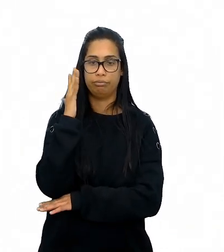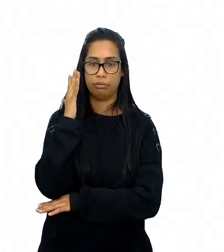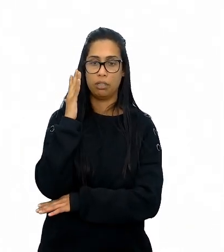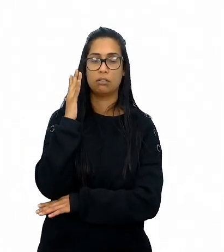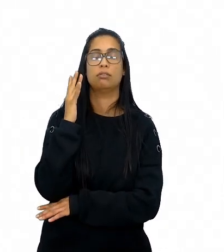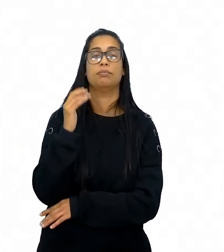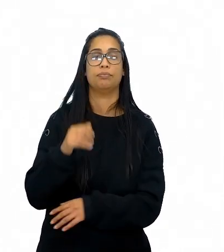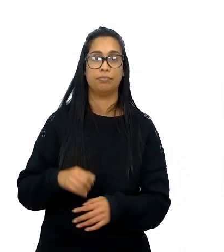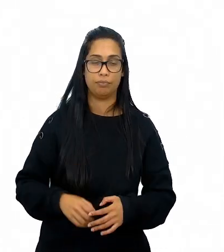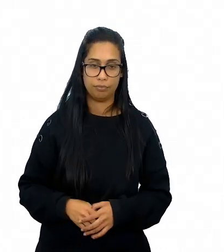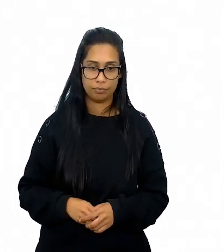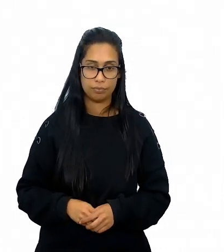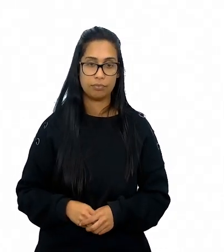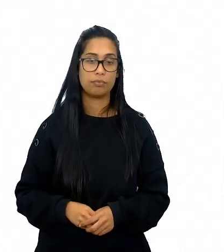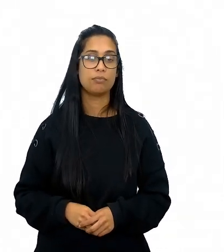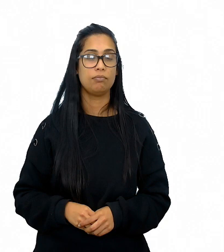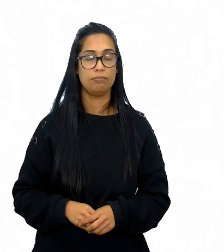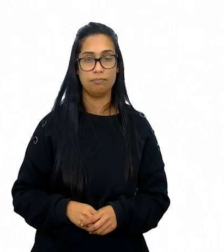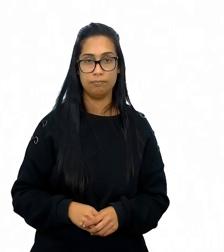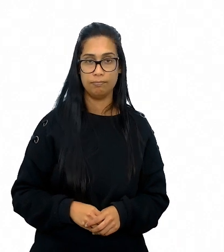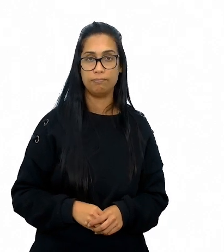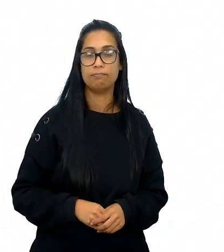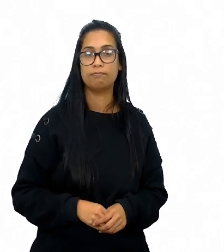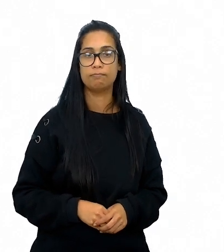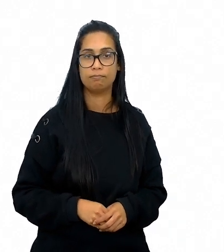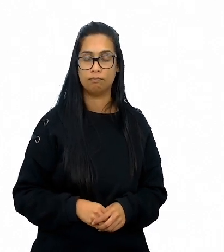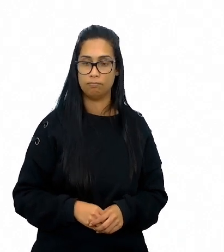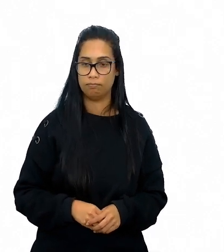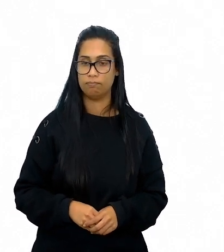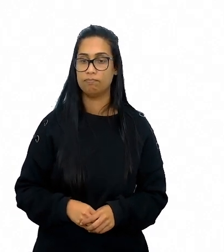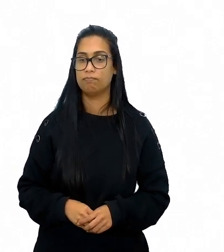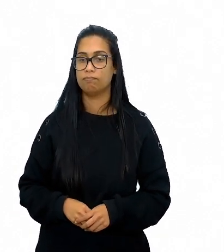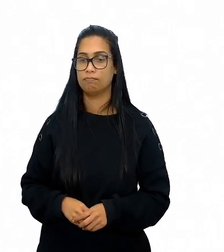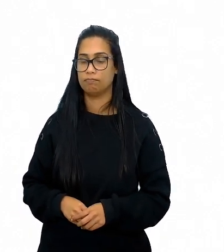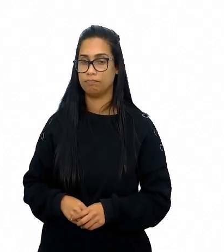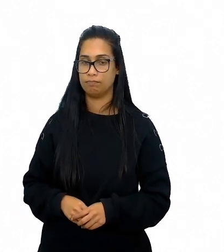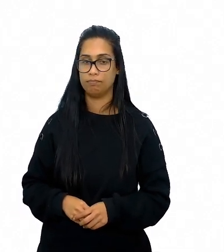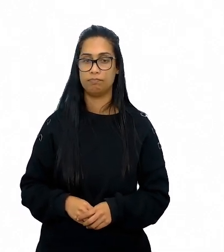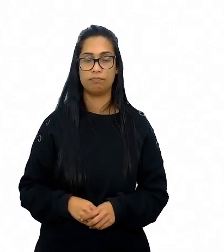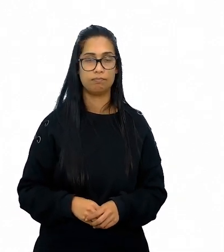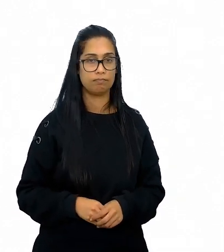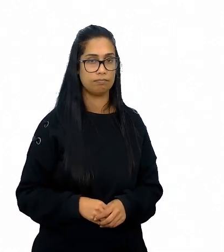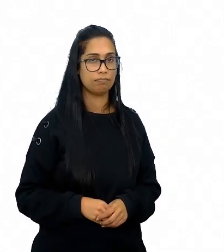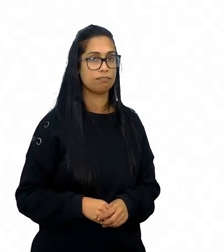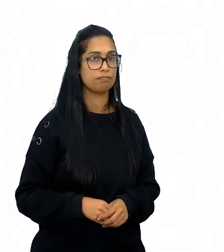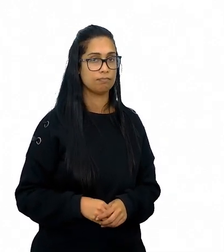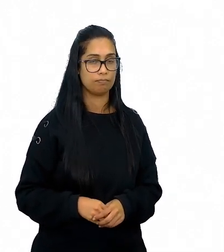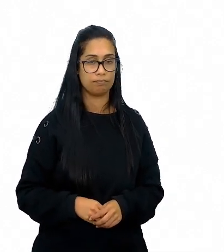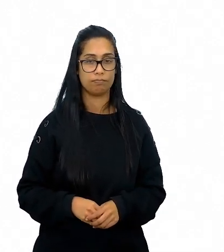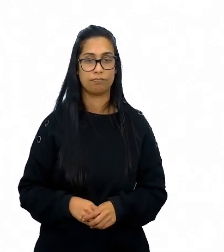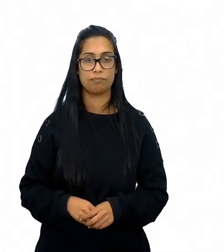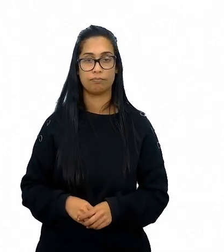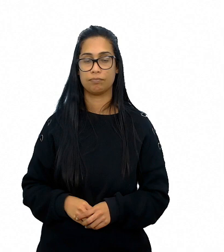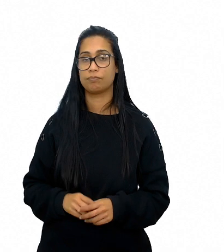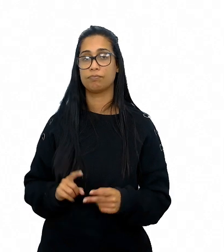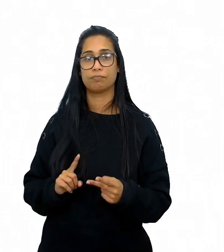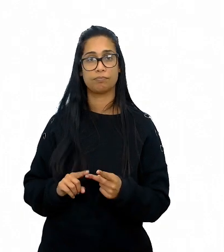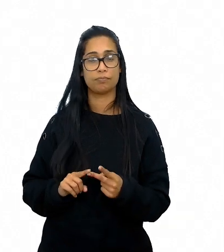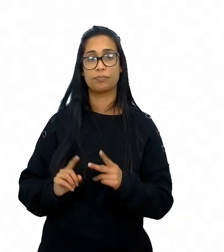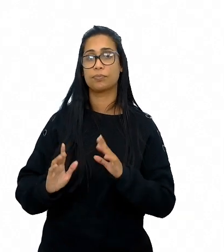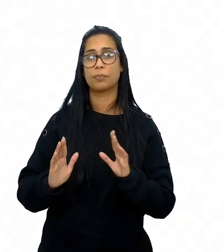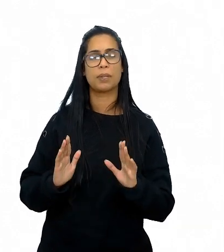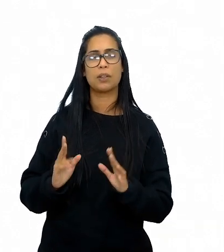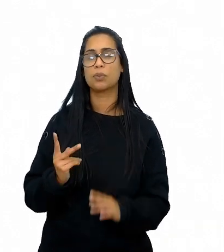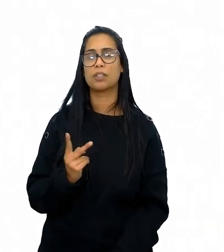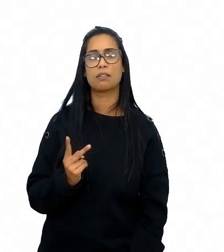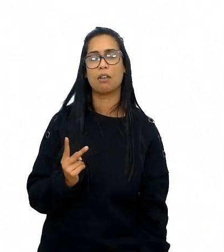atividades, né, investigativas e a interdisciplinaridade na nossa área, na área de ciências da natureza. Num segundo